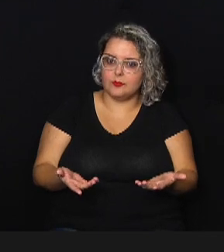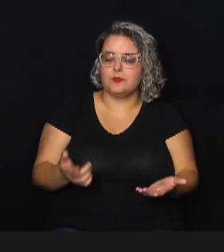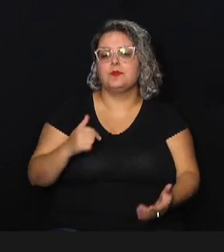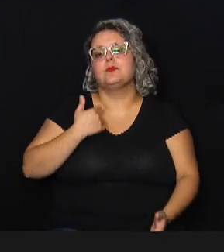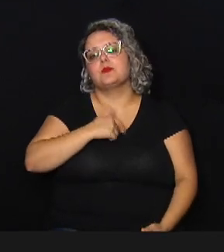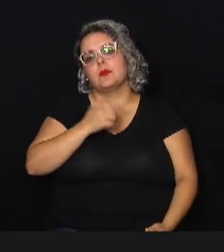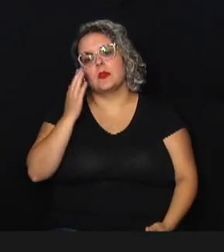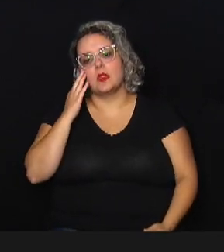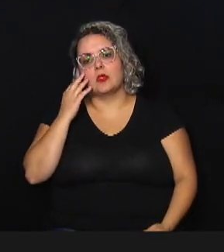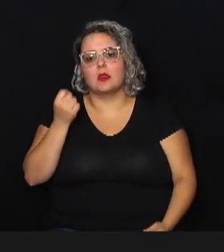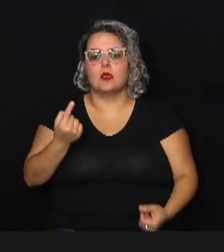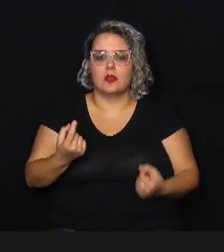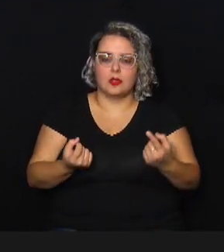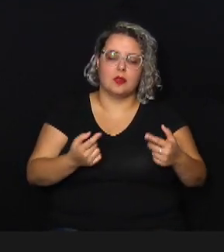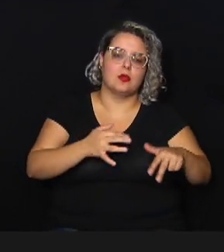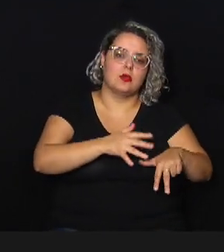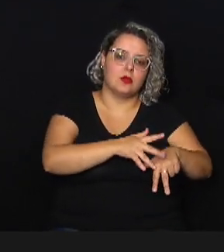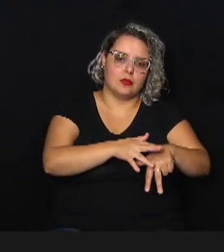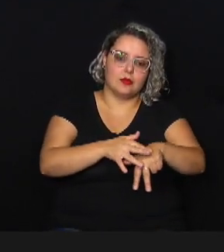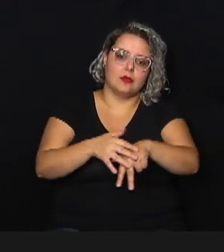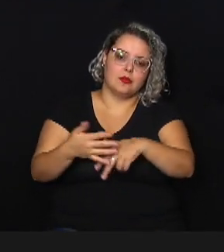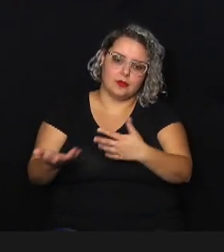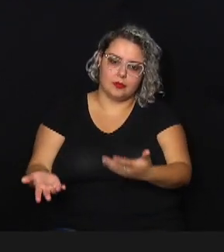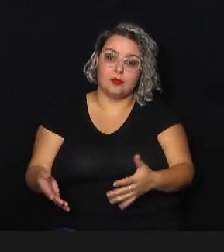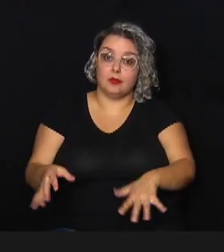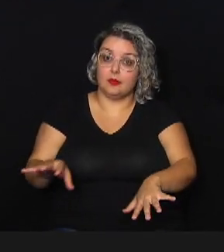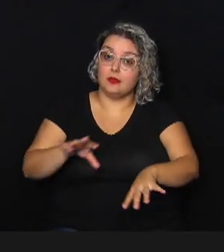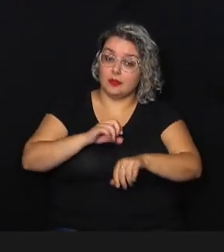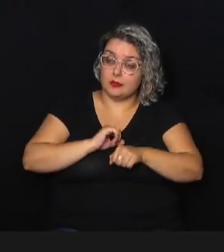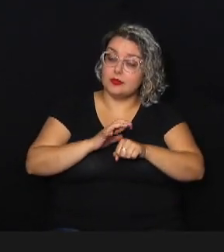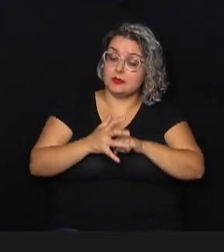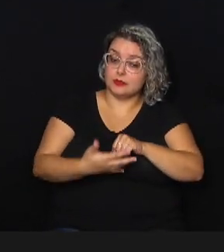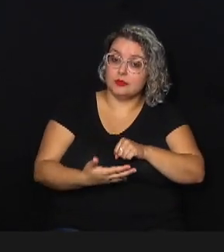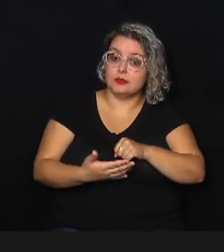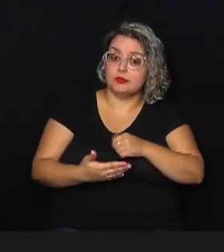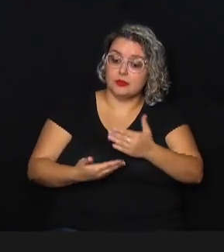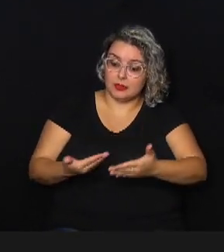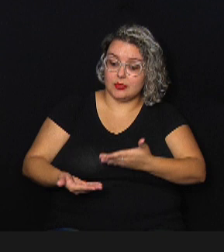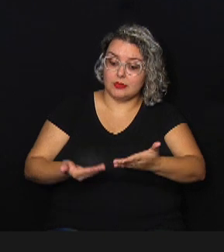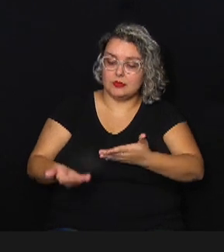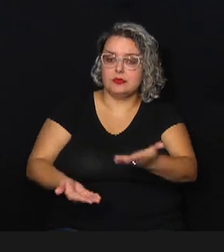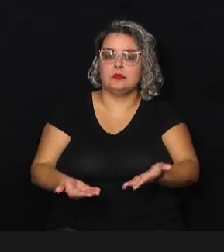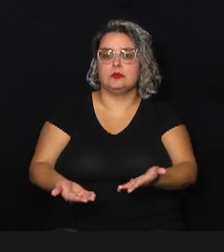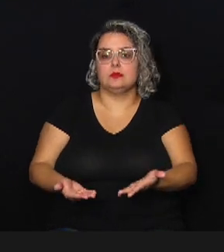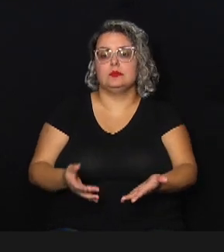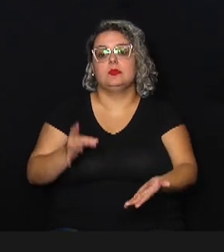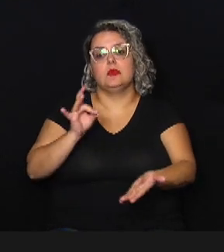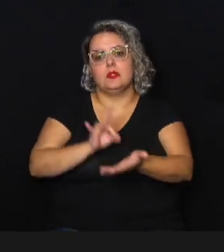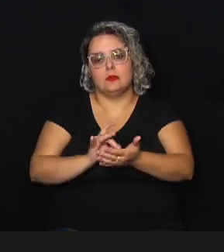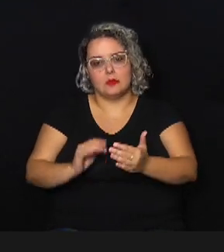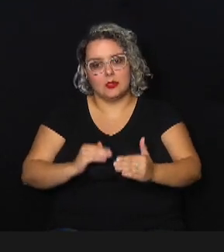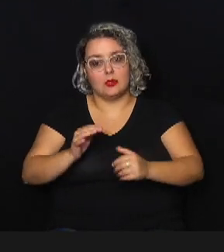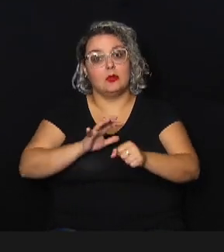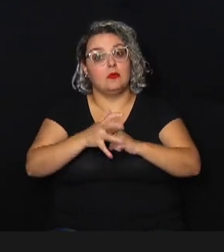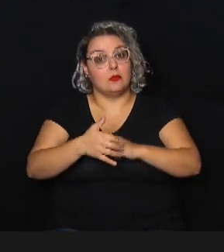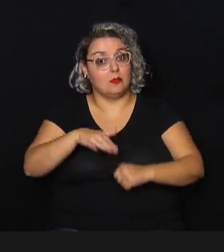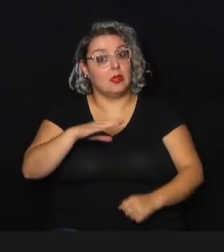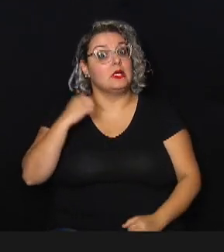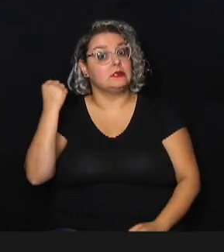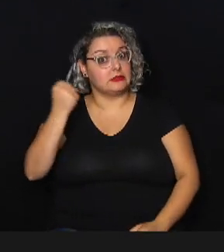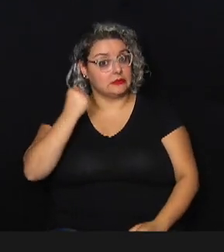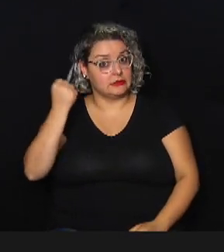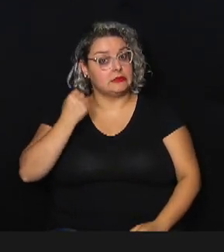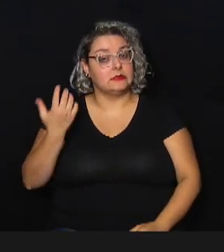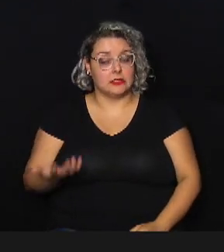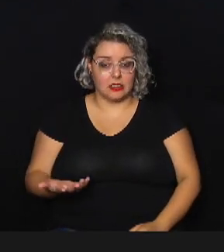alguns pacientes aí que acabaram pegando Covid no meio do tratamento e realmente desenvolvem um Covid mais grave, tá?